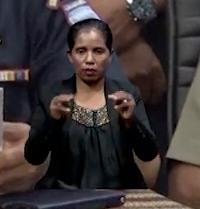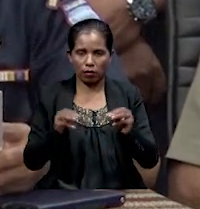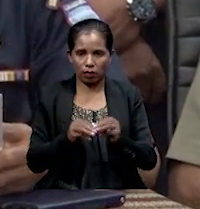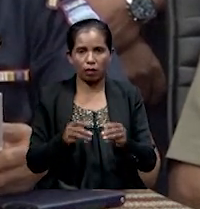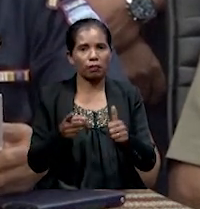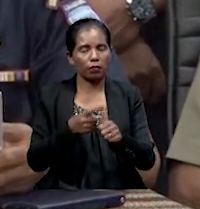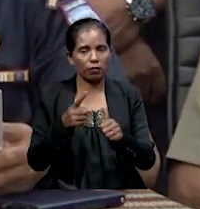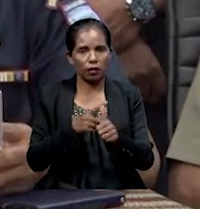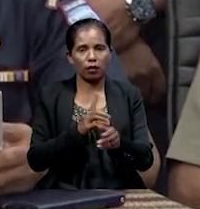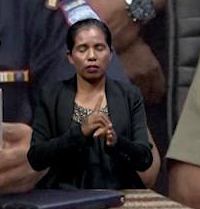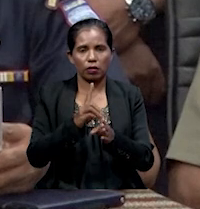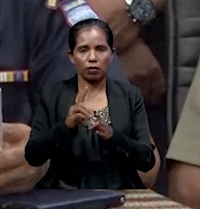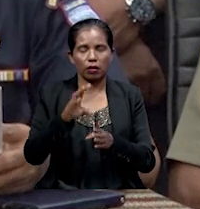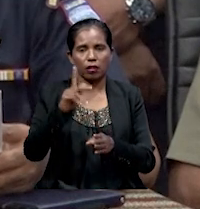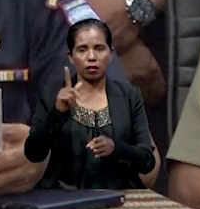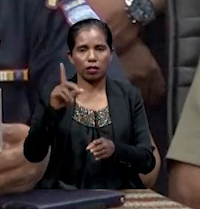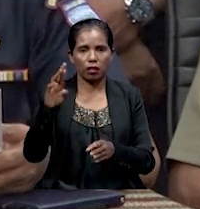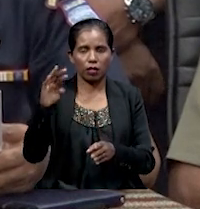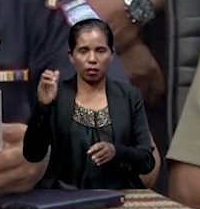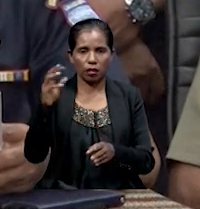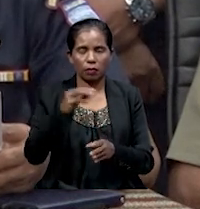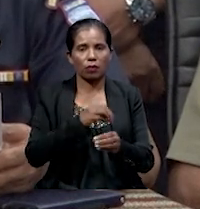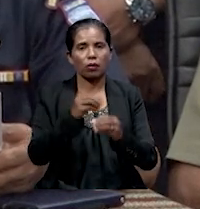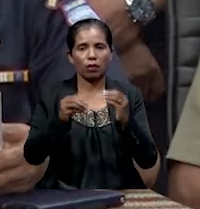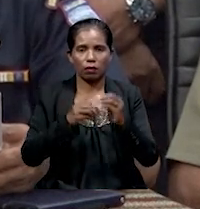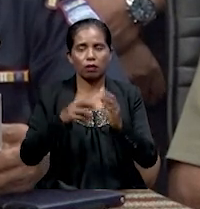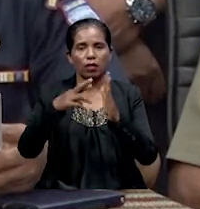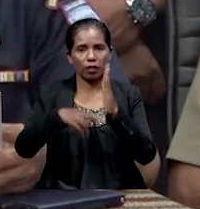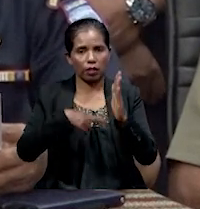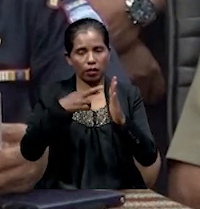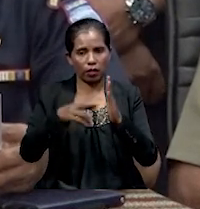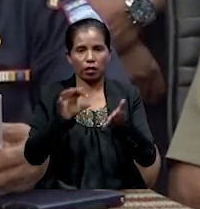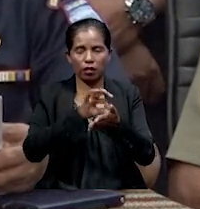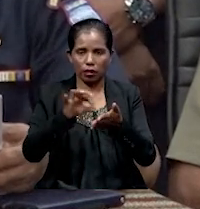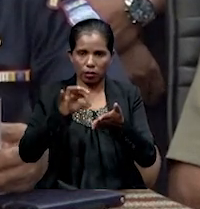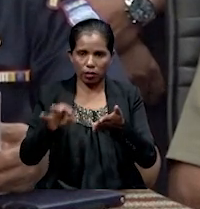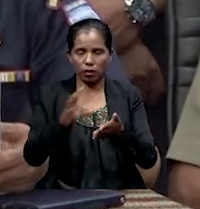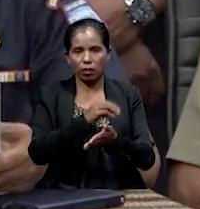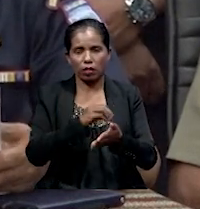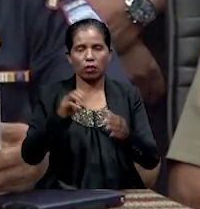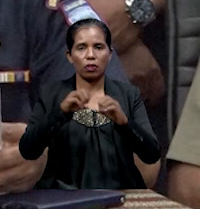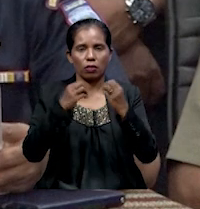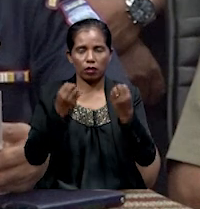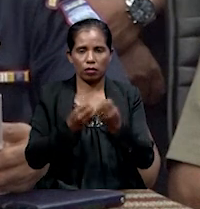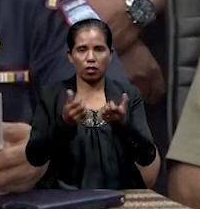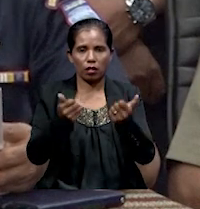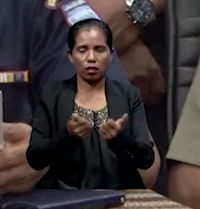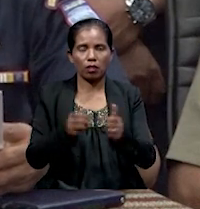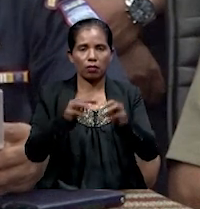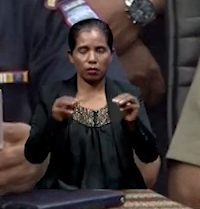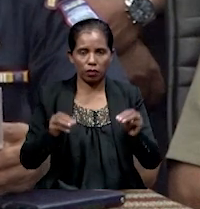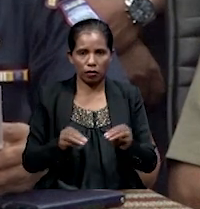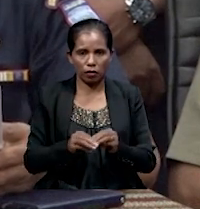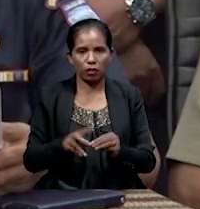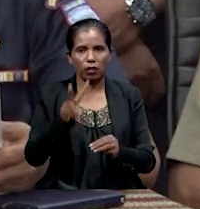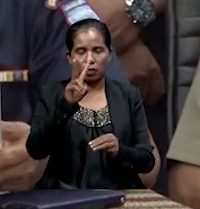Primeiro, diretiva CRAMNIAN, com a critérios registro na organização artes marciais, segundo